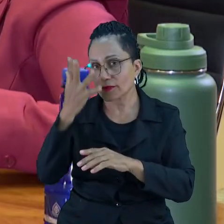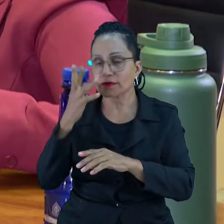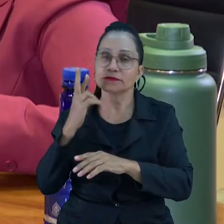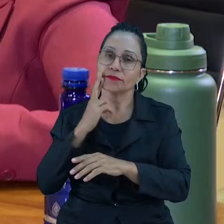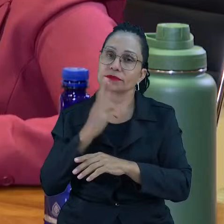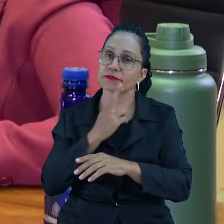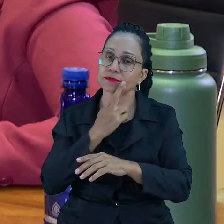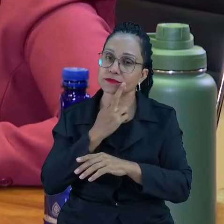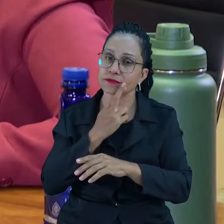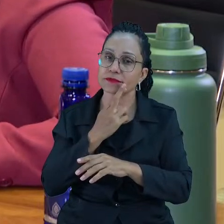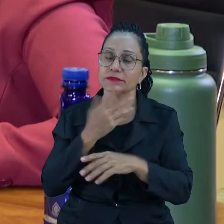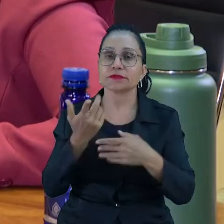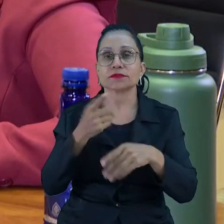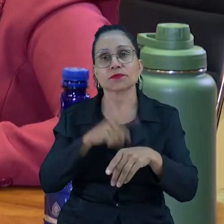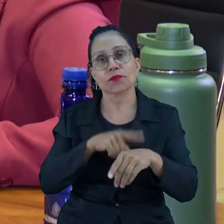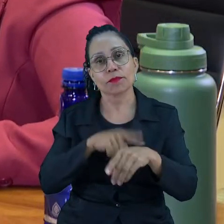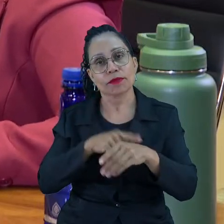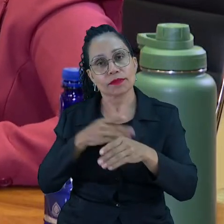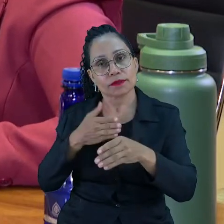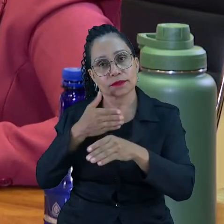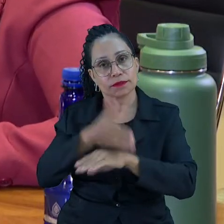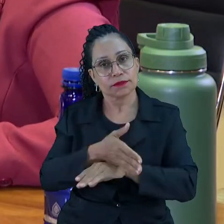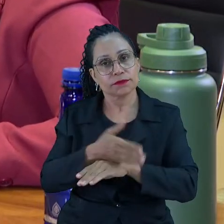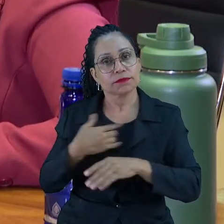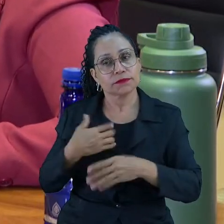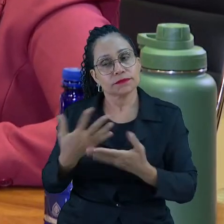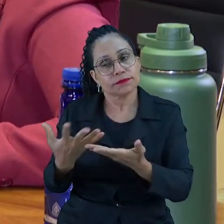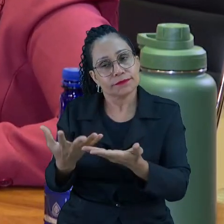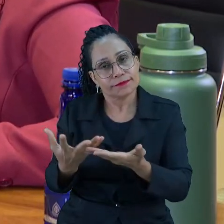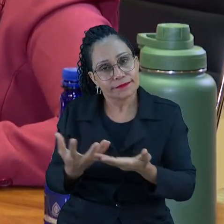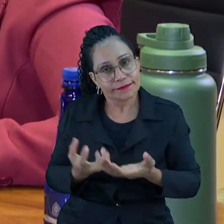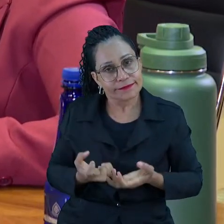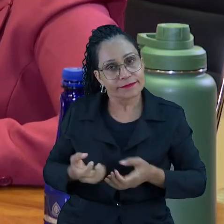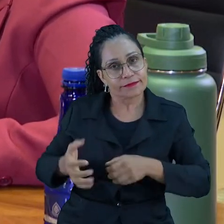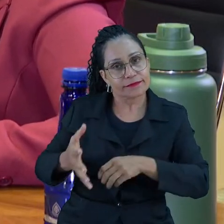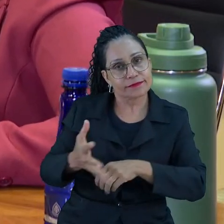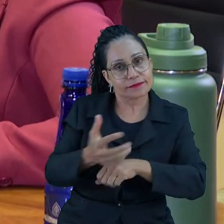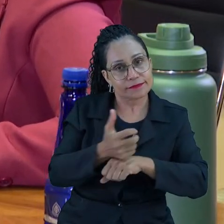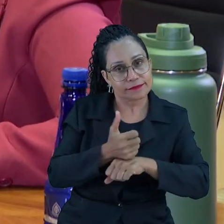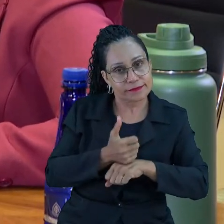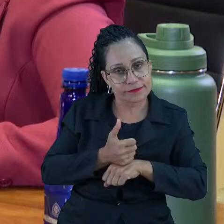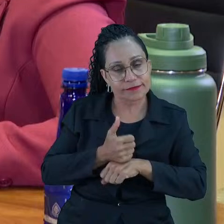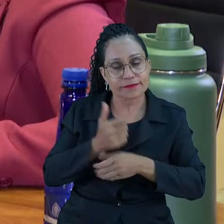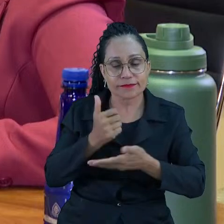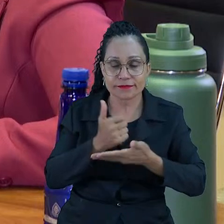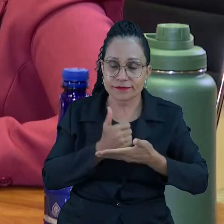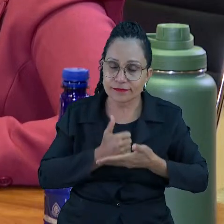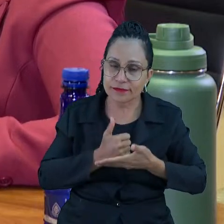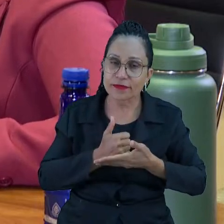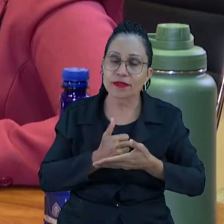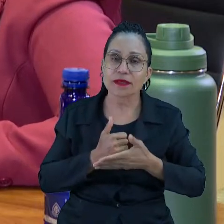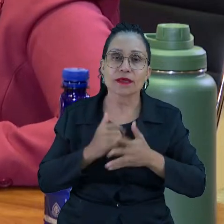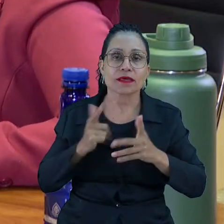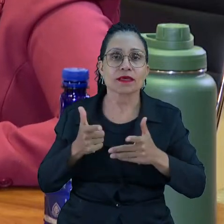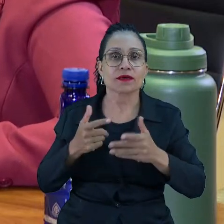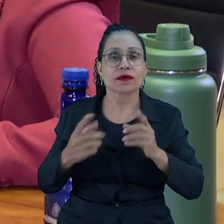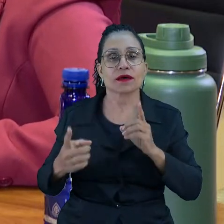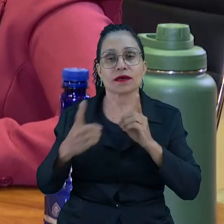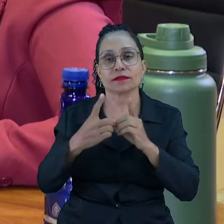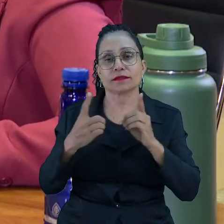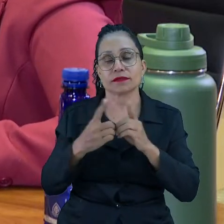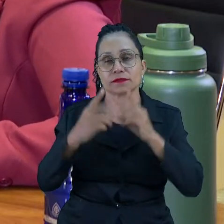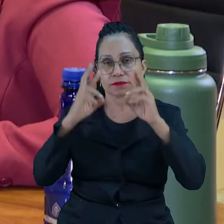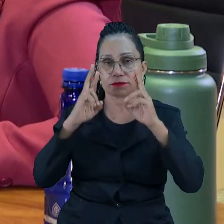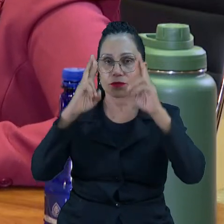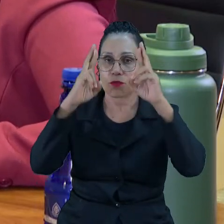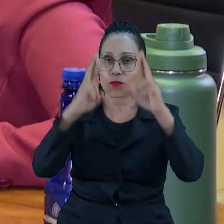restaurante. No momento que você entra lá e você é acolhido pelas nossas recepcionistas, pelas nossas hostas, que você é atendido com